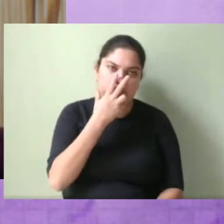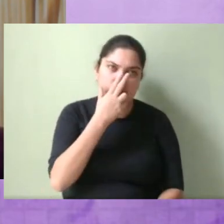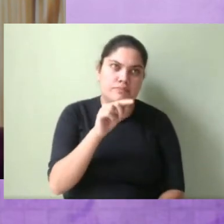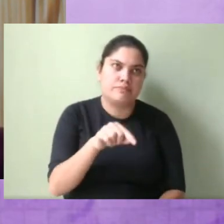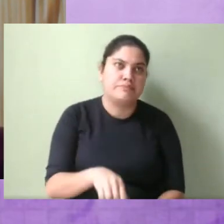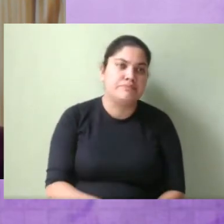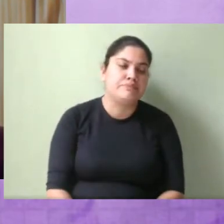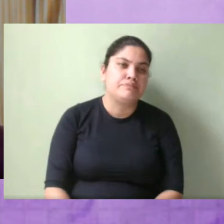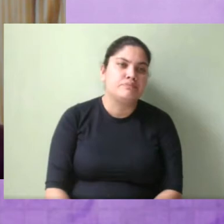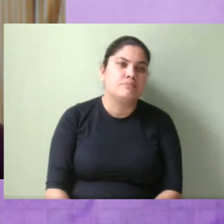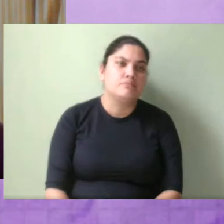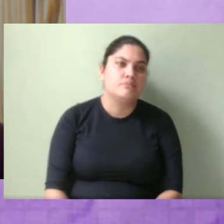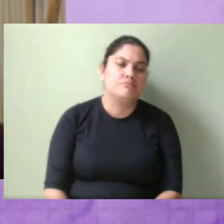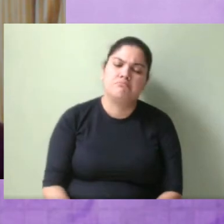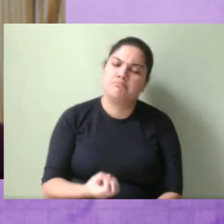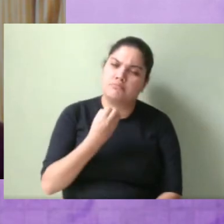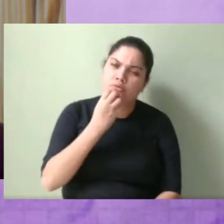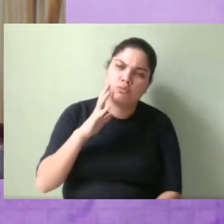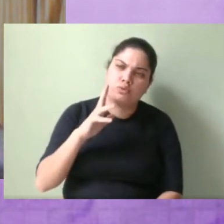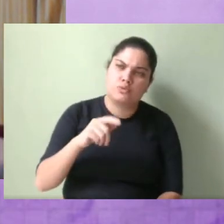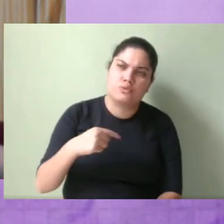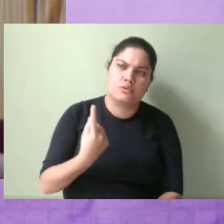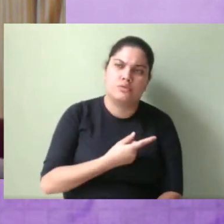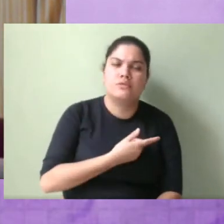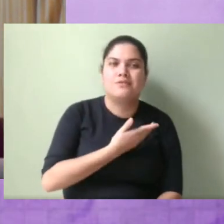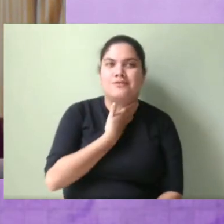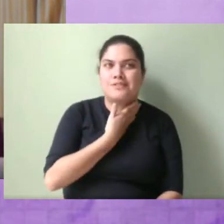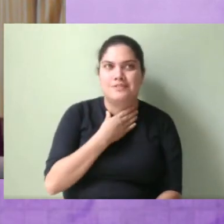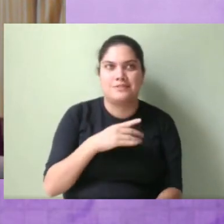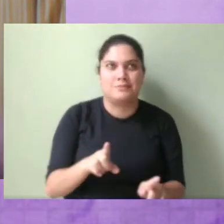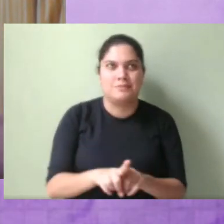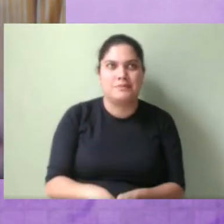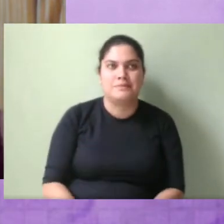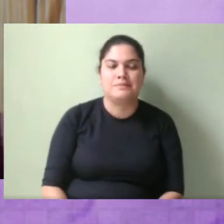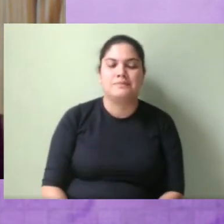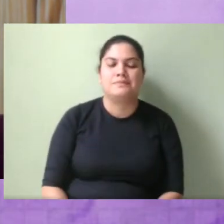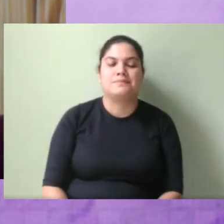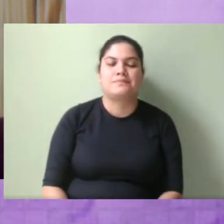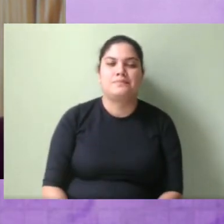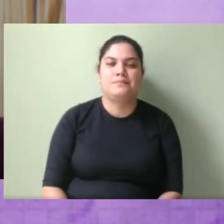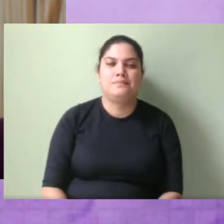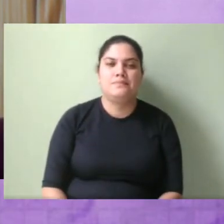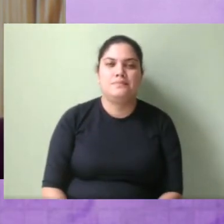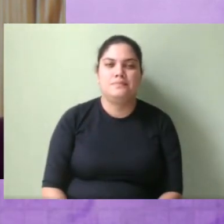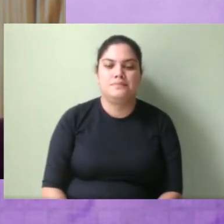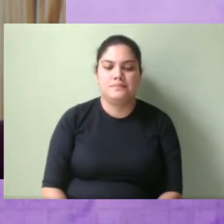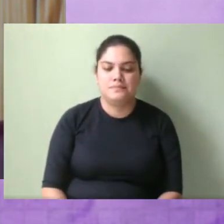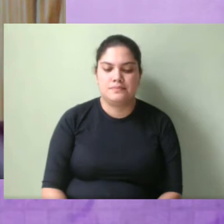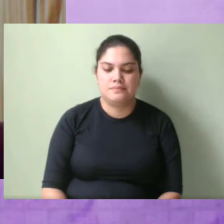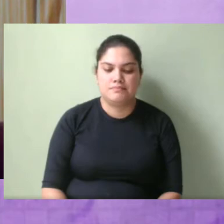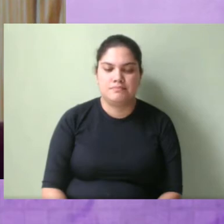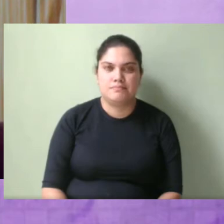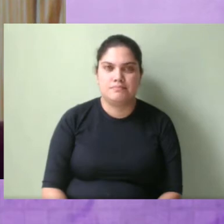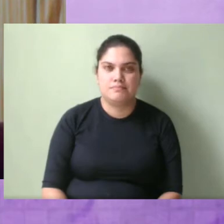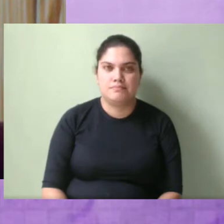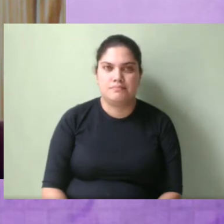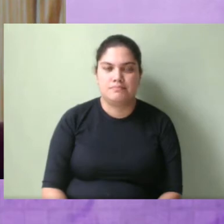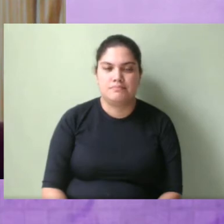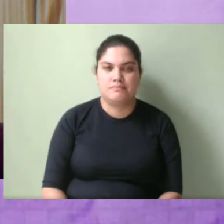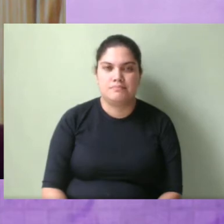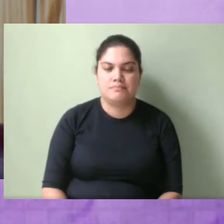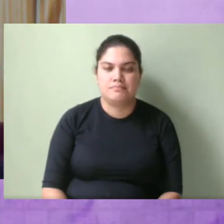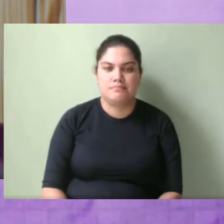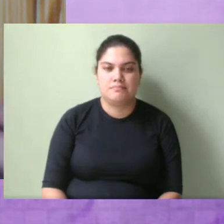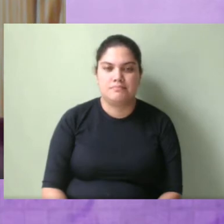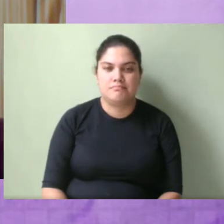muito saber, por exemplo, a gente falou do incentivo da fala também, né? De você ter esse espaço